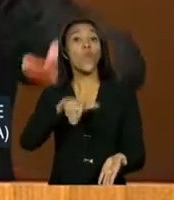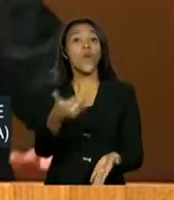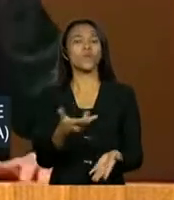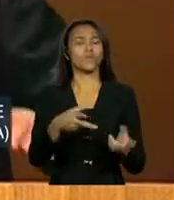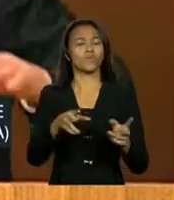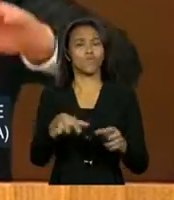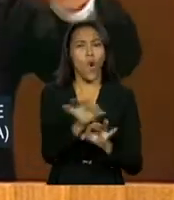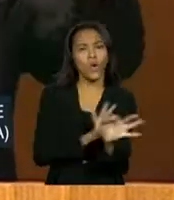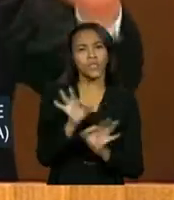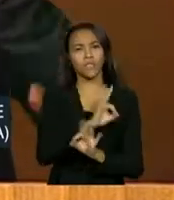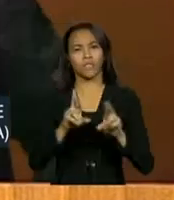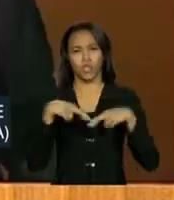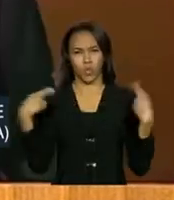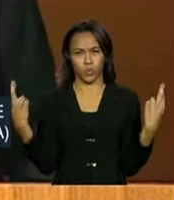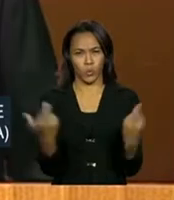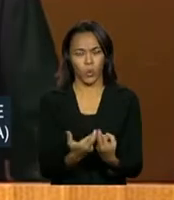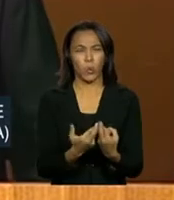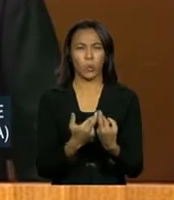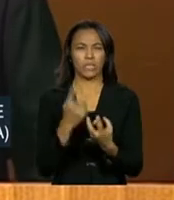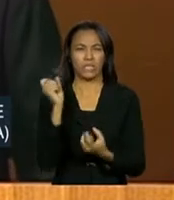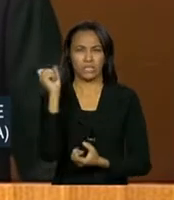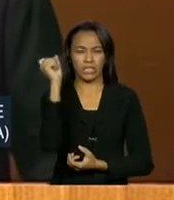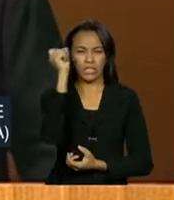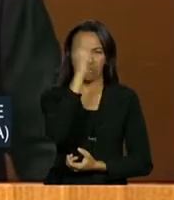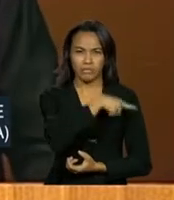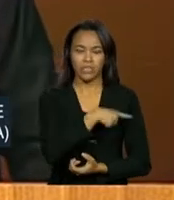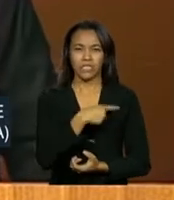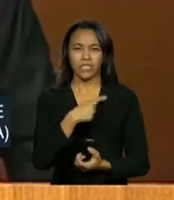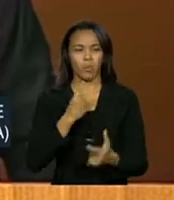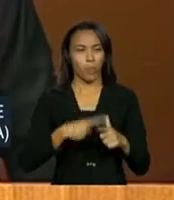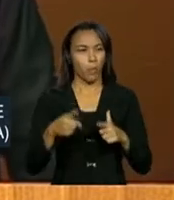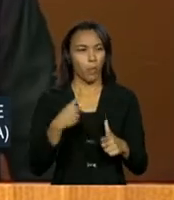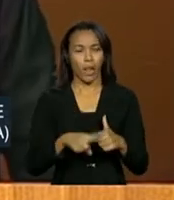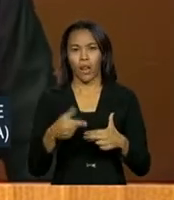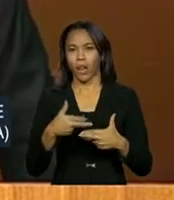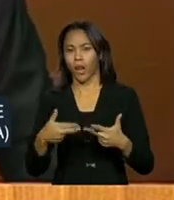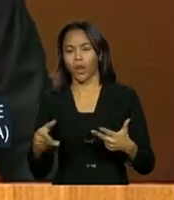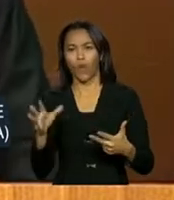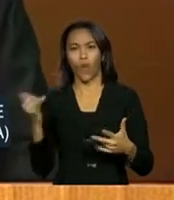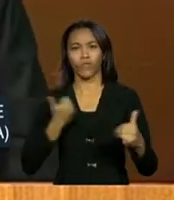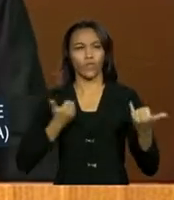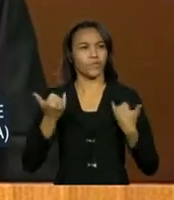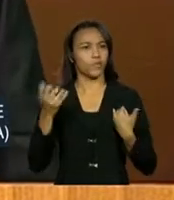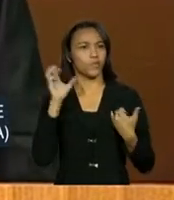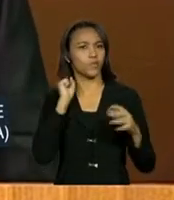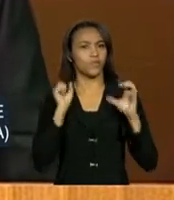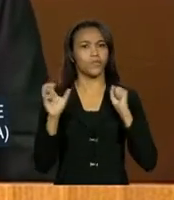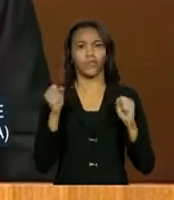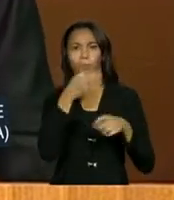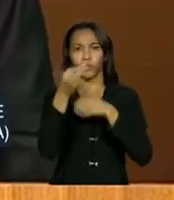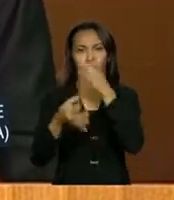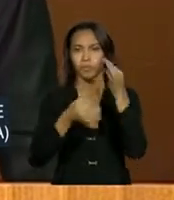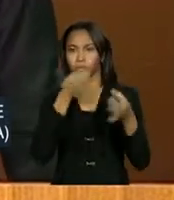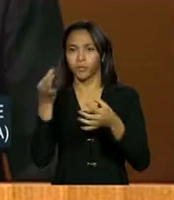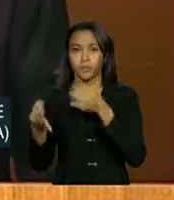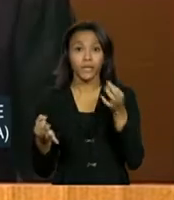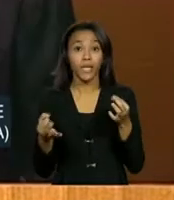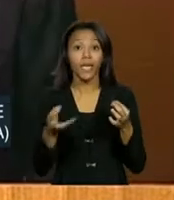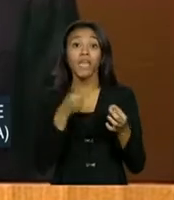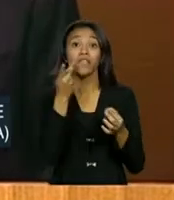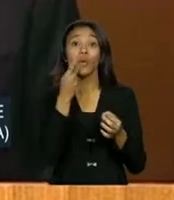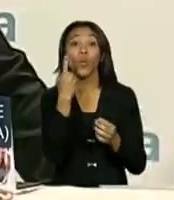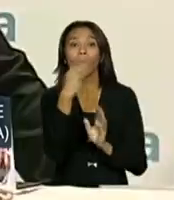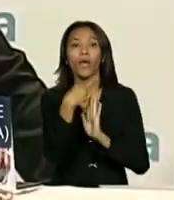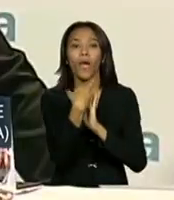aquelas reuniões, enfrentando grandes dificuldades, e começava a ouvir muitas sugestões, ele definiu um